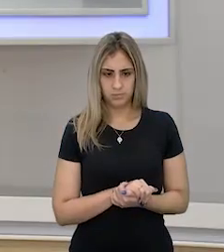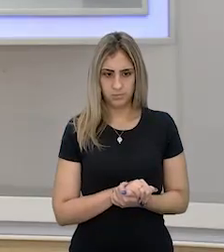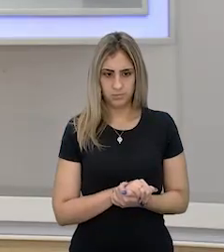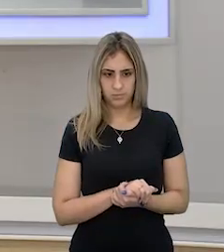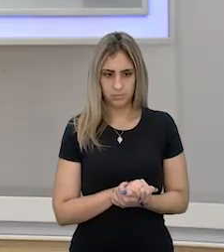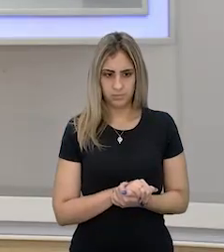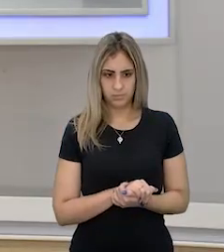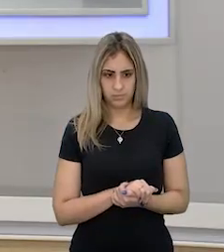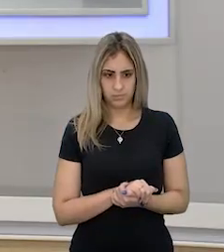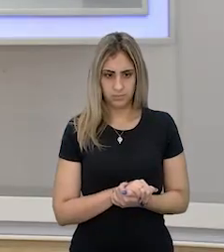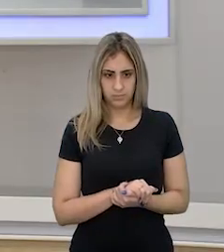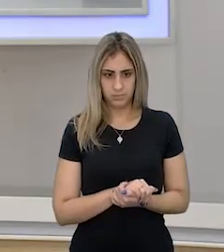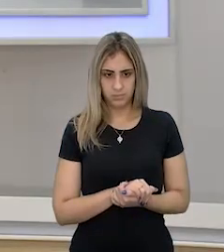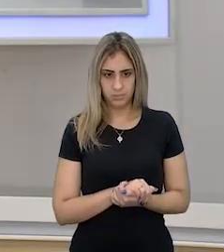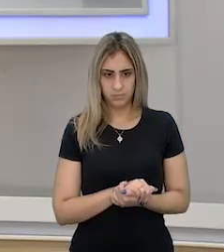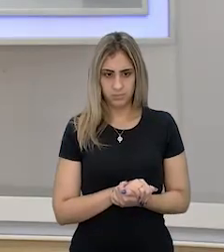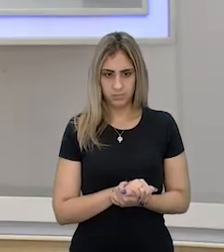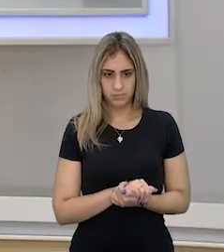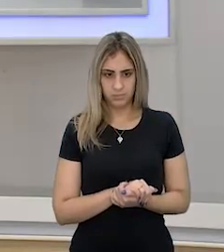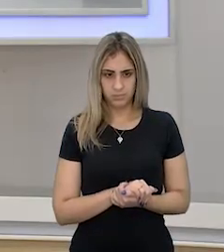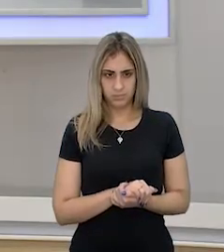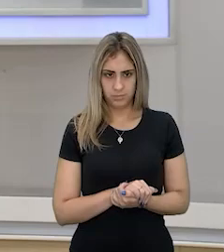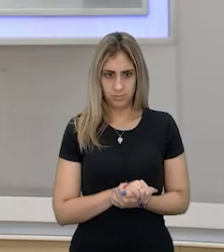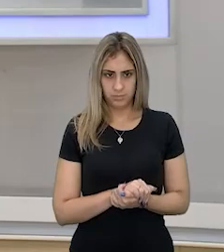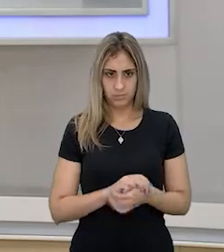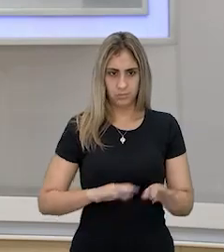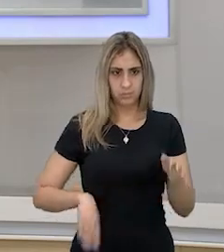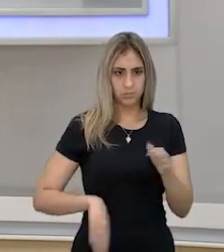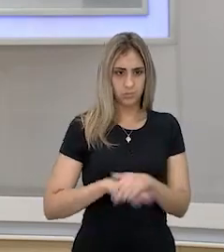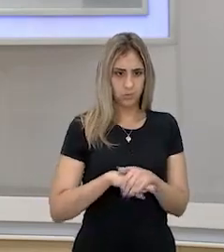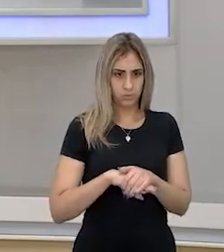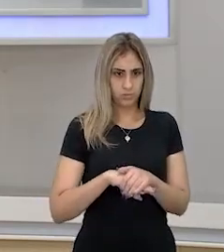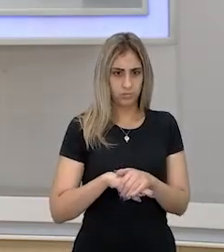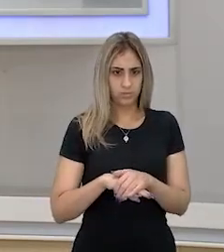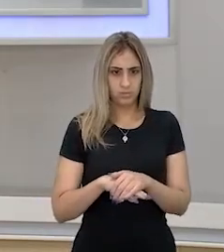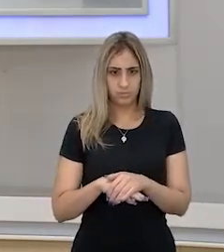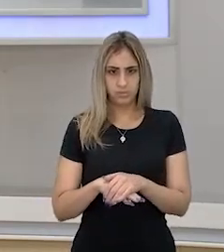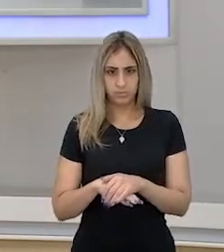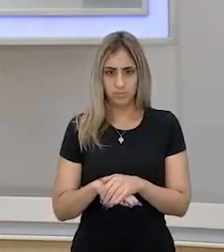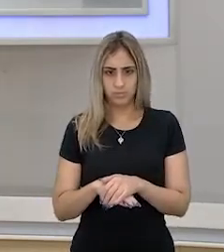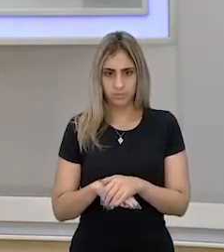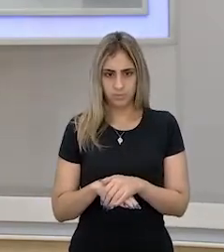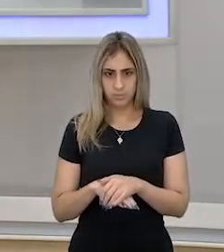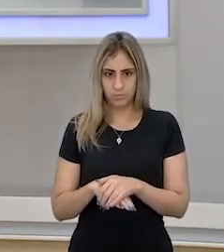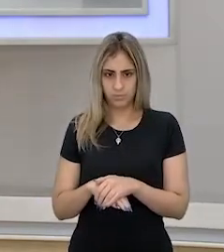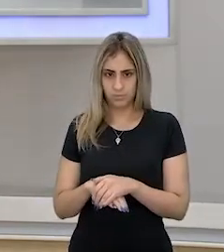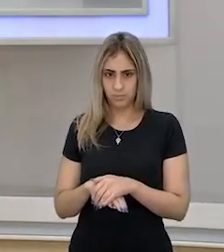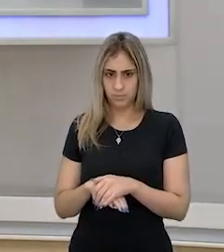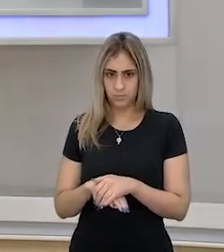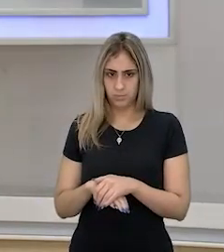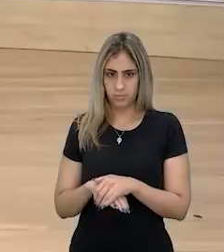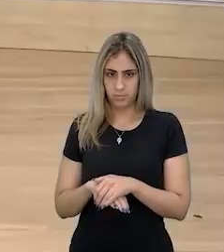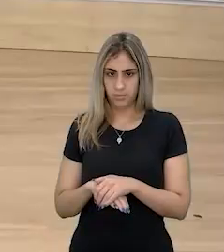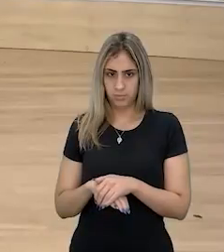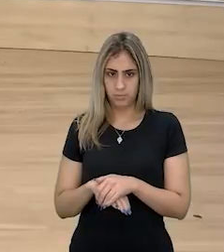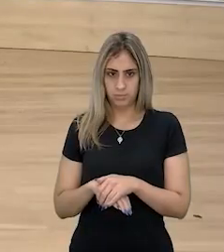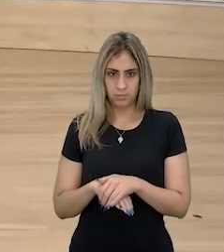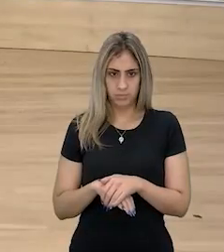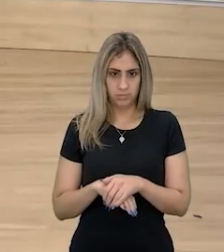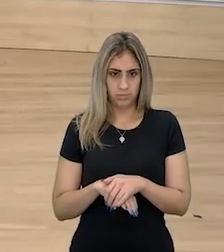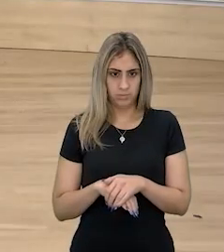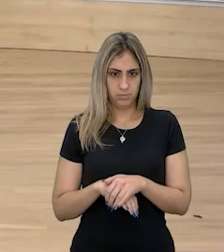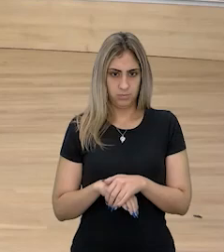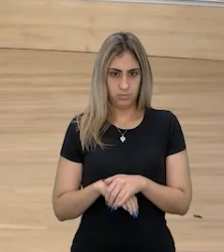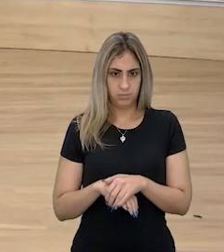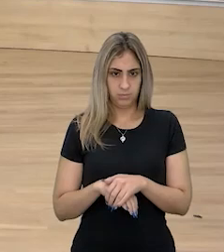Vai. Defendi. Ah. Dá um soco à altura do meu rosto andando pra trás. Anda. Uma, duas,